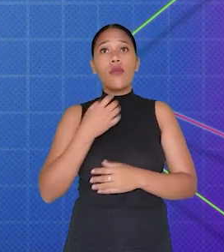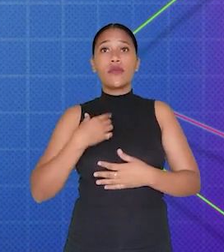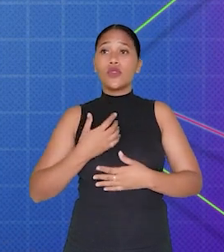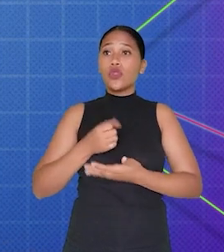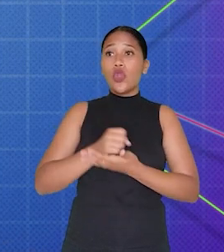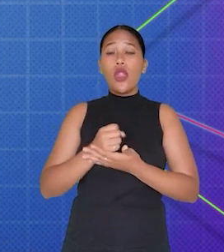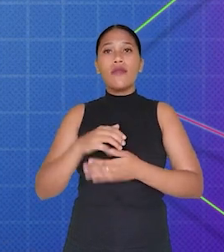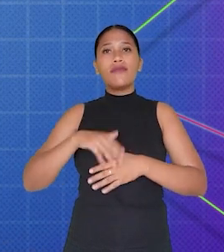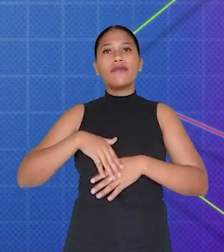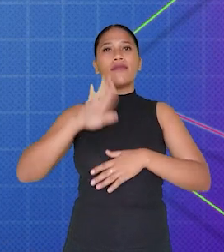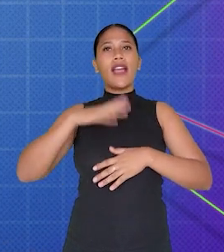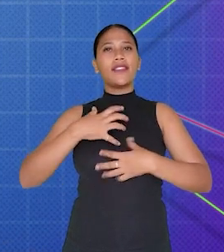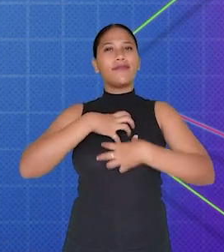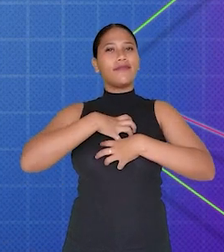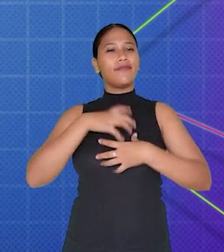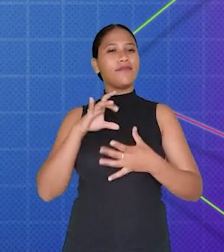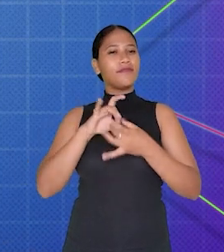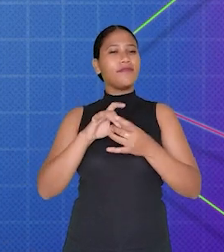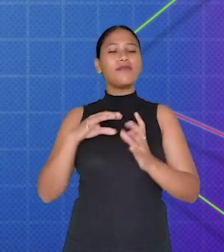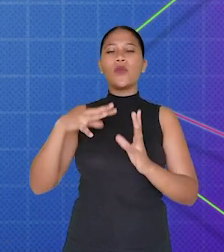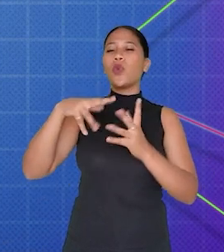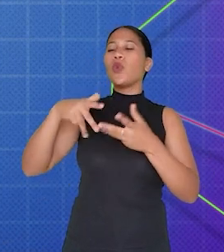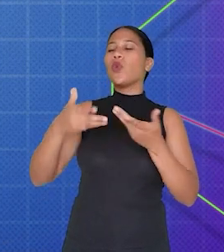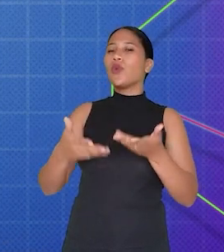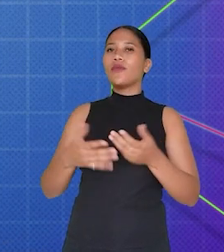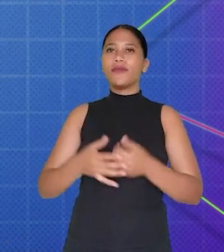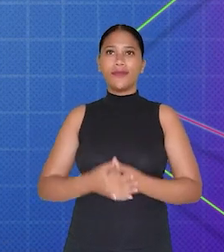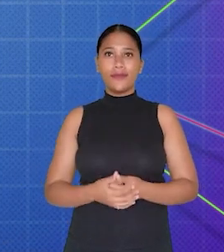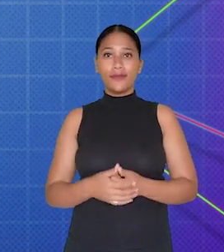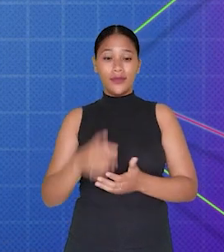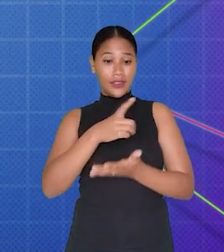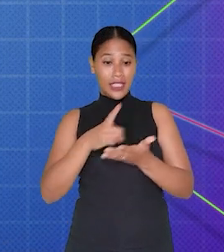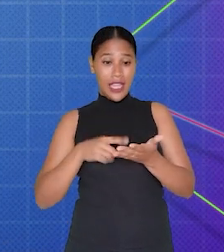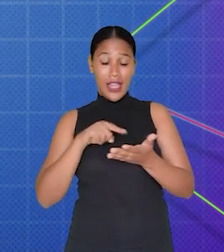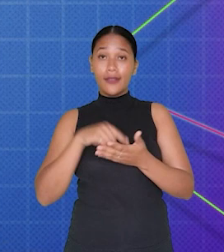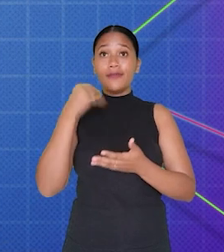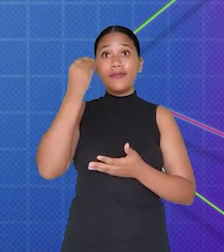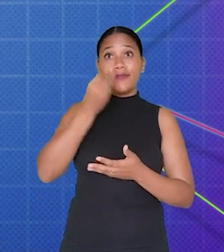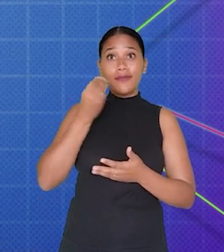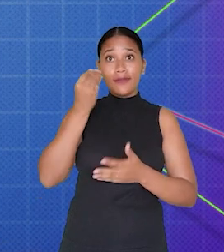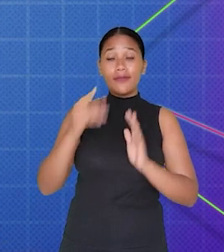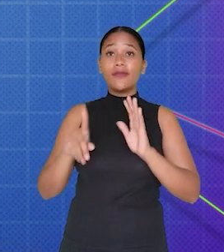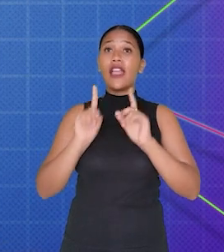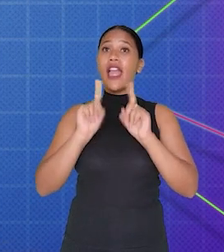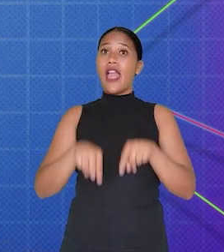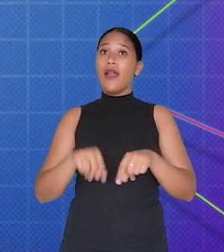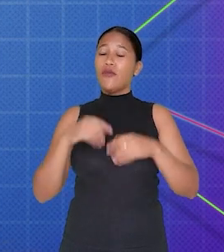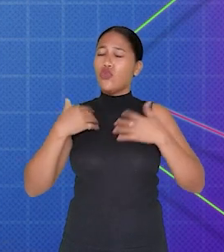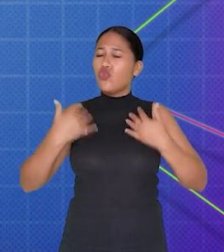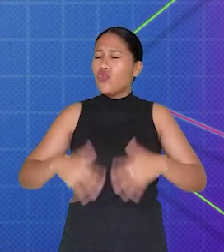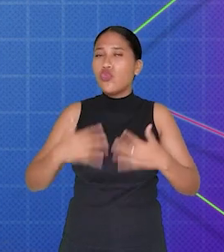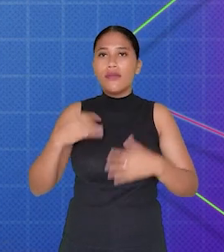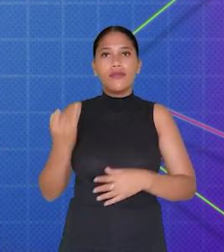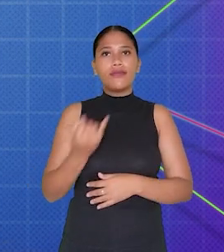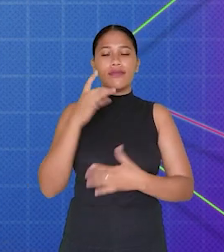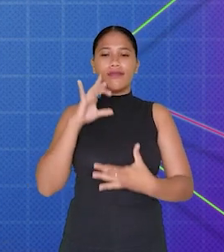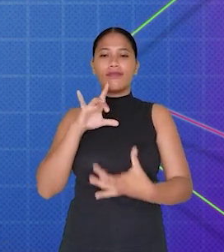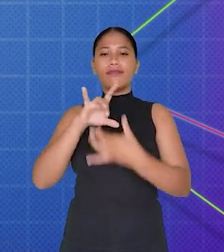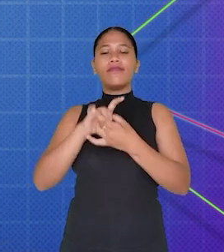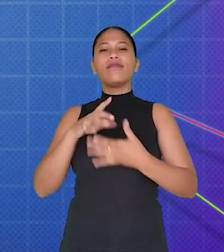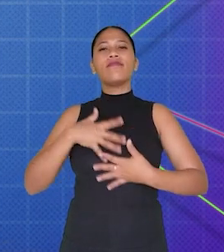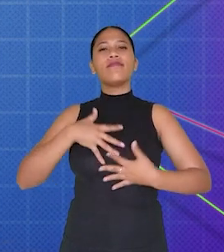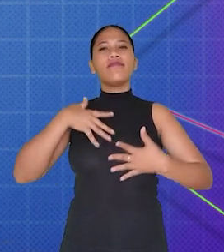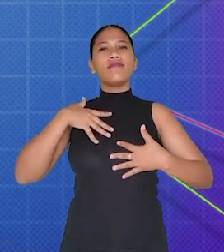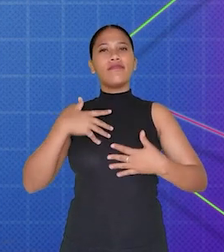jogador para ele se sentir mais imerso na história e no universo do jogo. O design de experiência do jogador é crucial para criar um